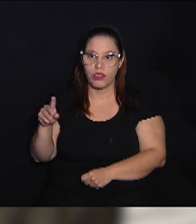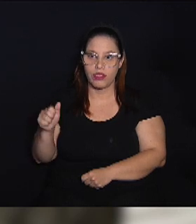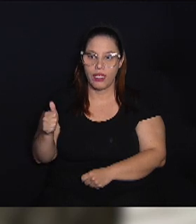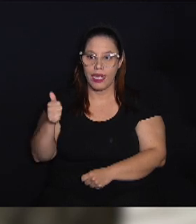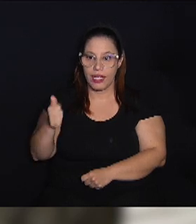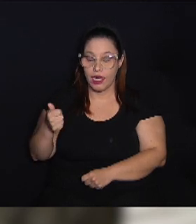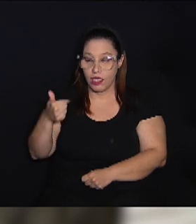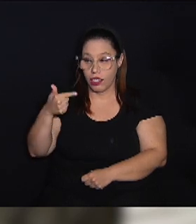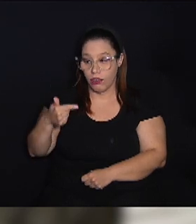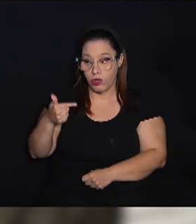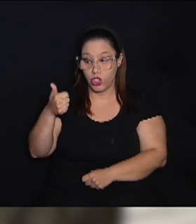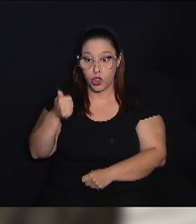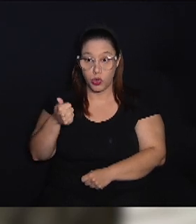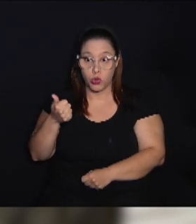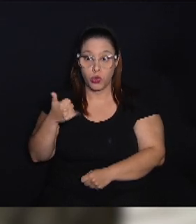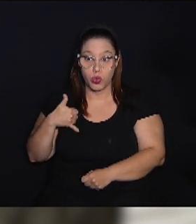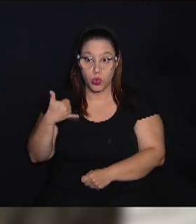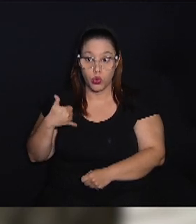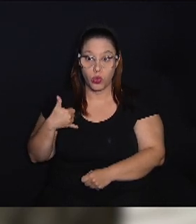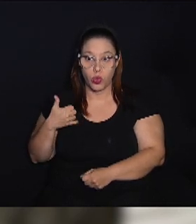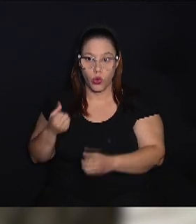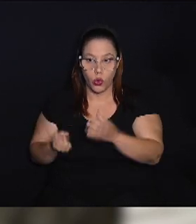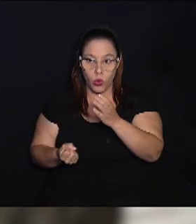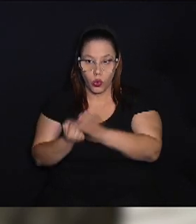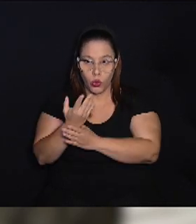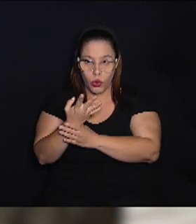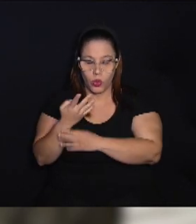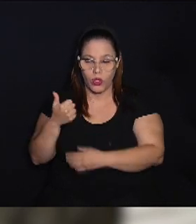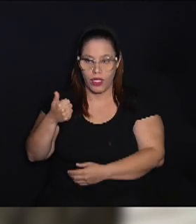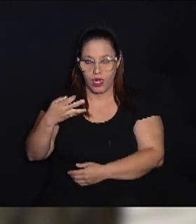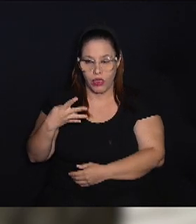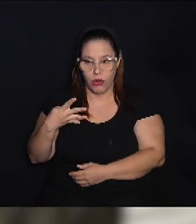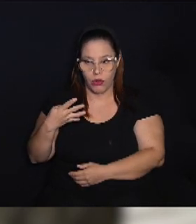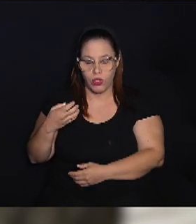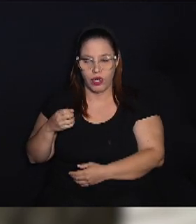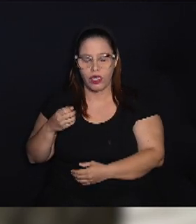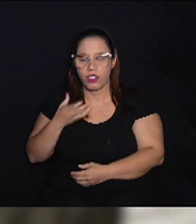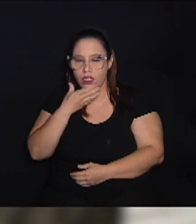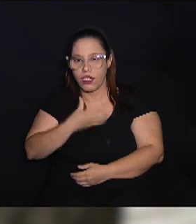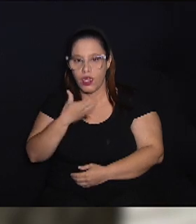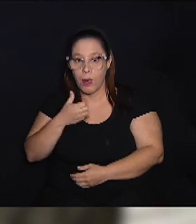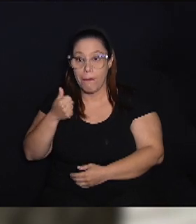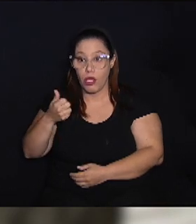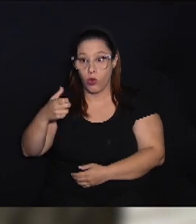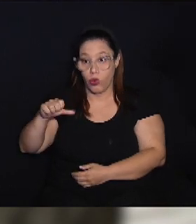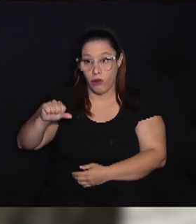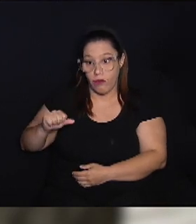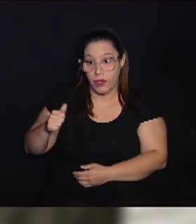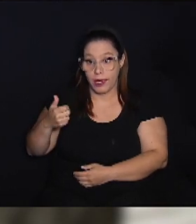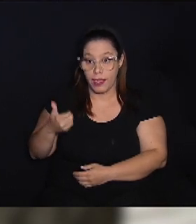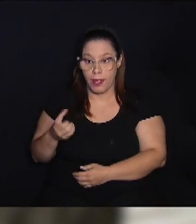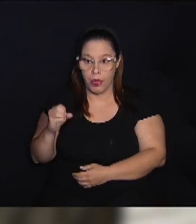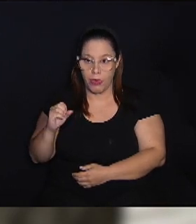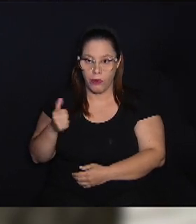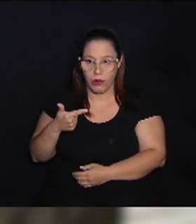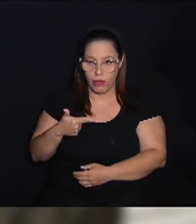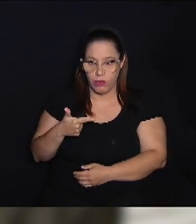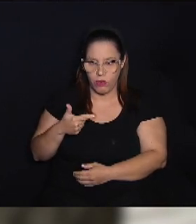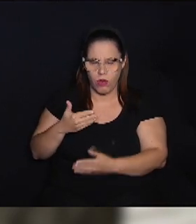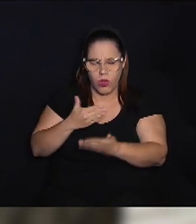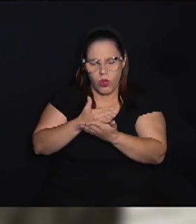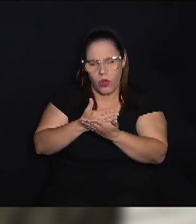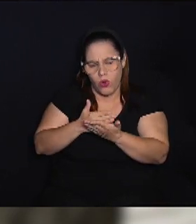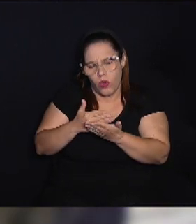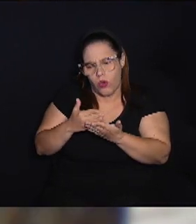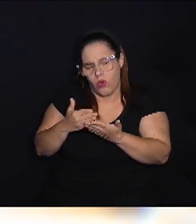de existência. Ela foi fundada no dia 14 de dezembro de 1902. Mas a história da escola começou